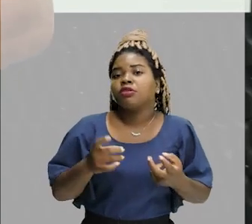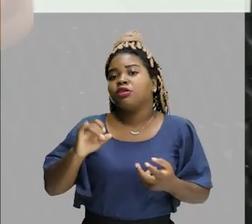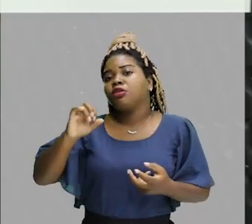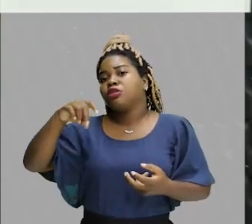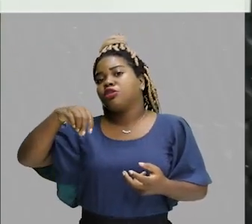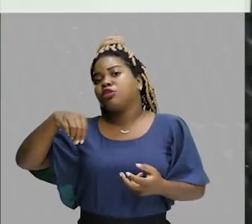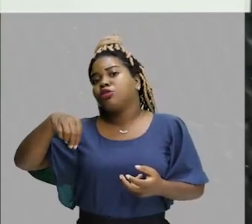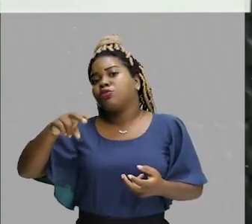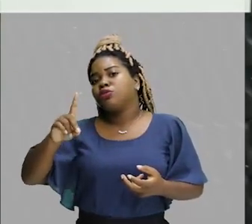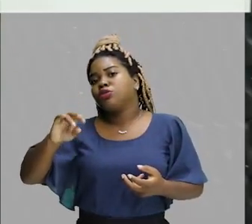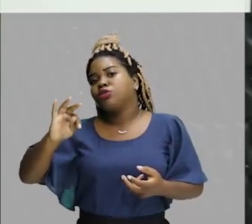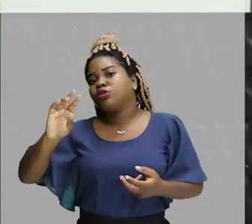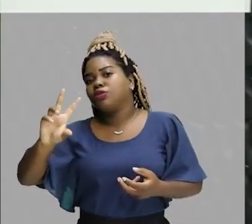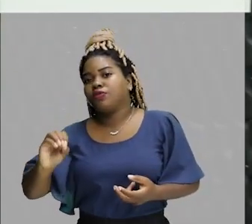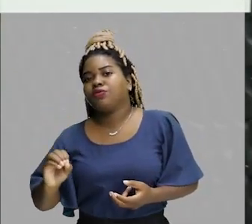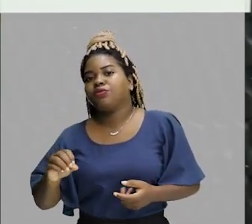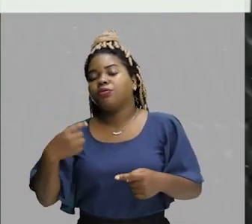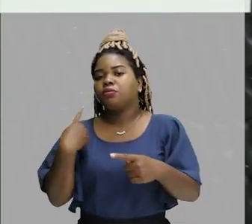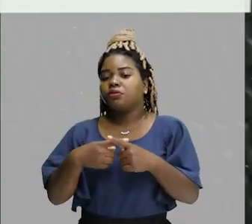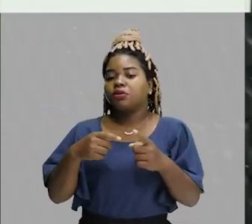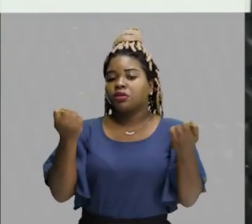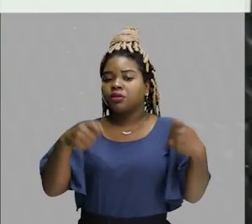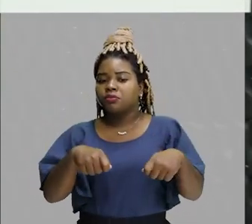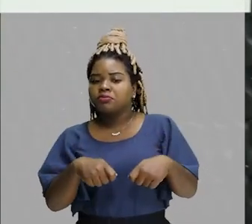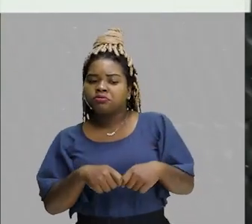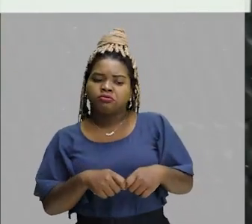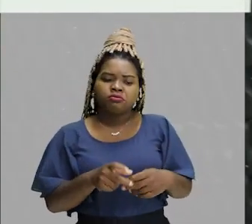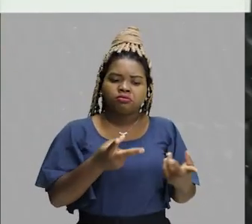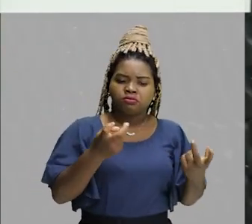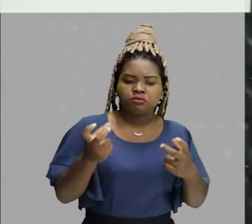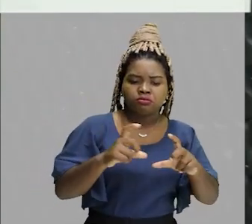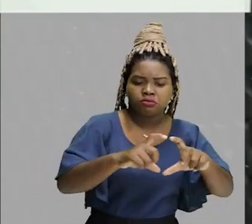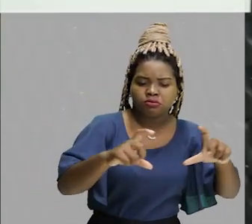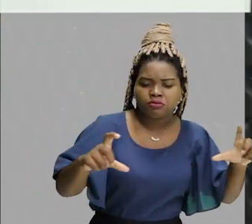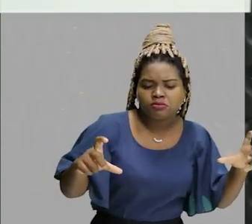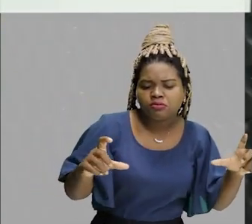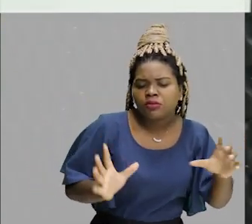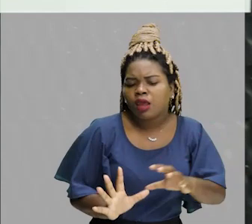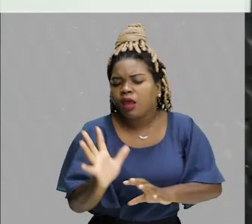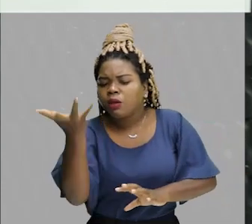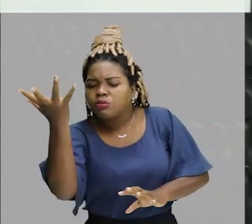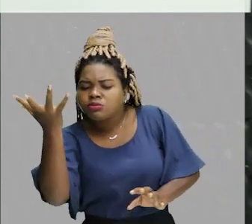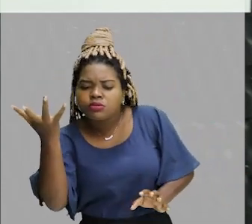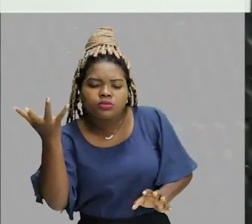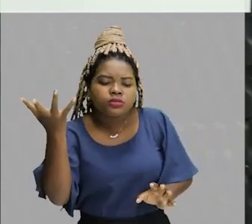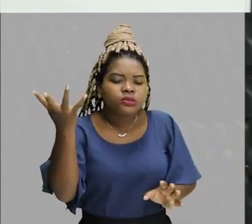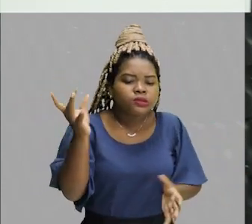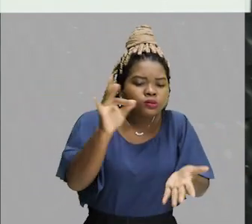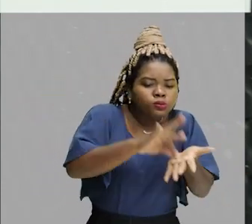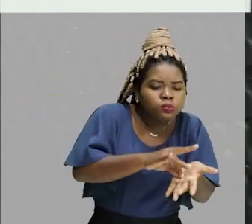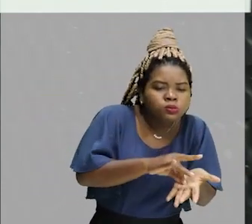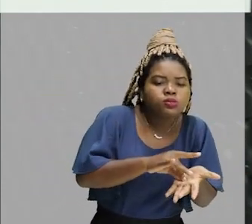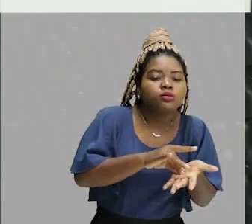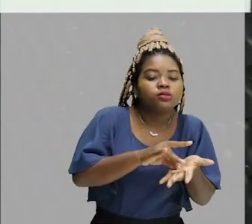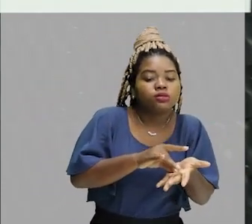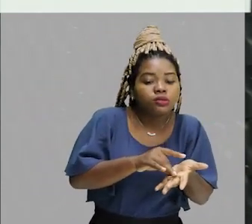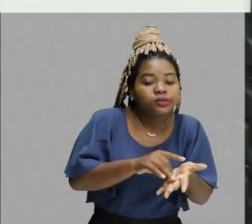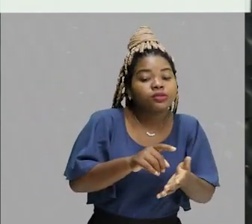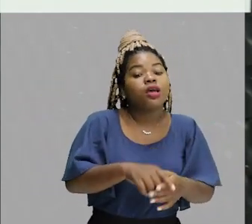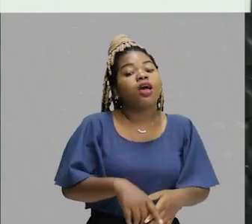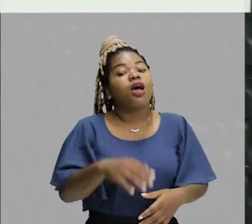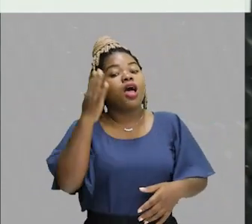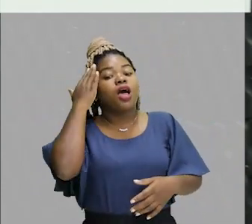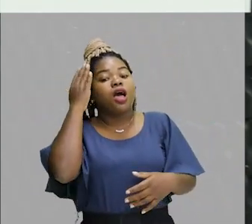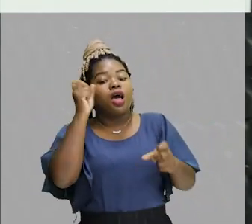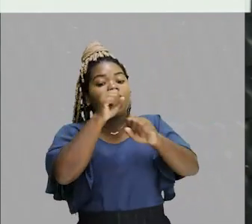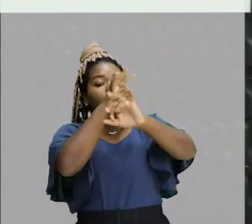indutivo, porque você vai ver uma enumeração de casos, de pessoas, de acontecimentos, de fatos, e a partir dali